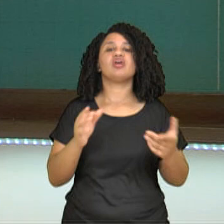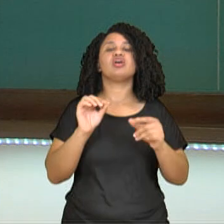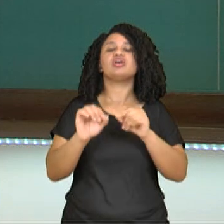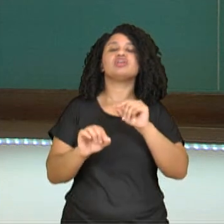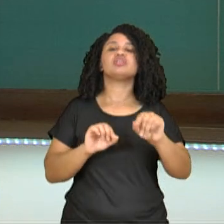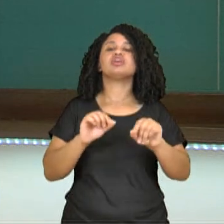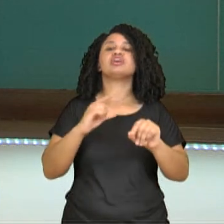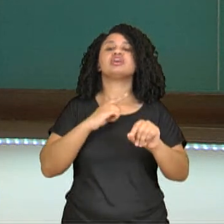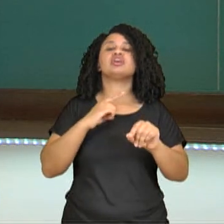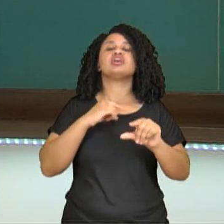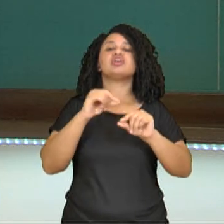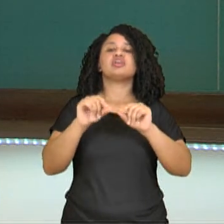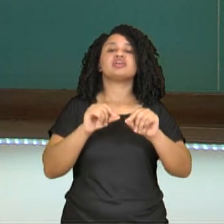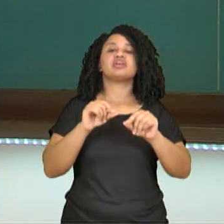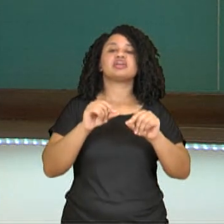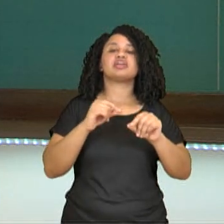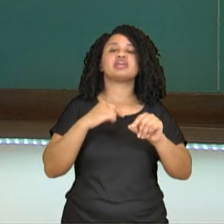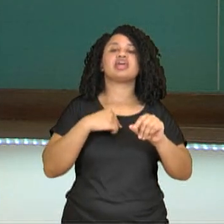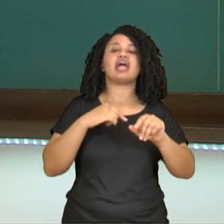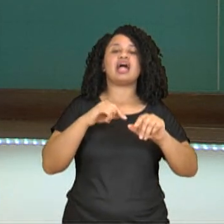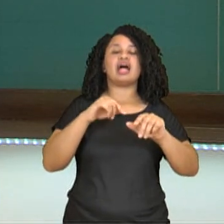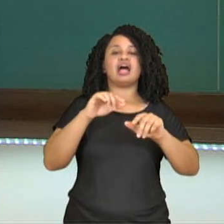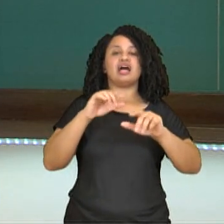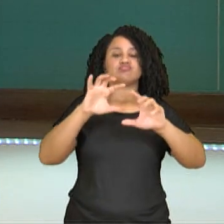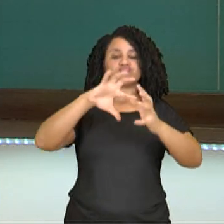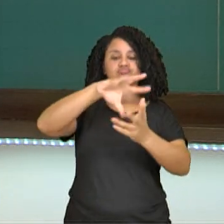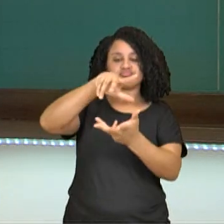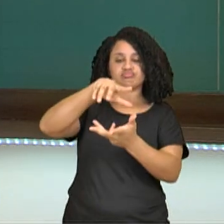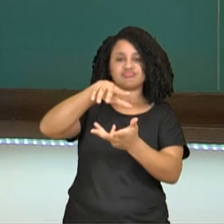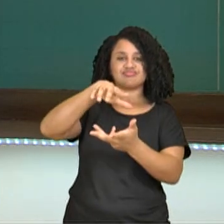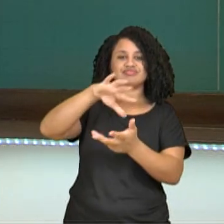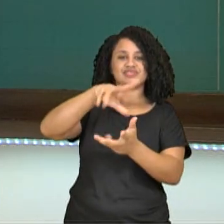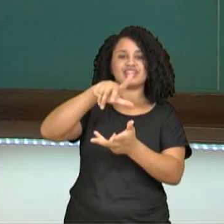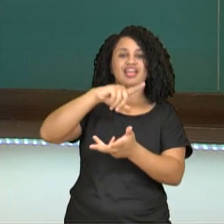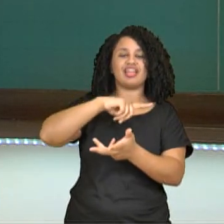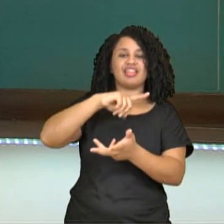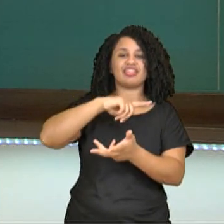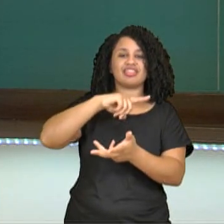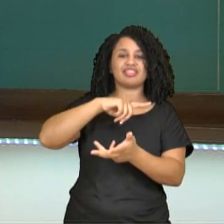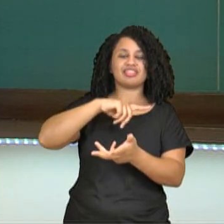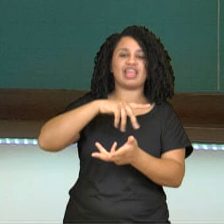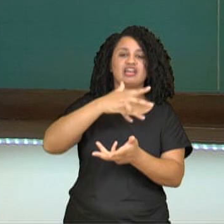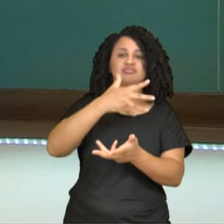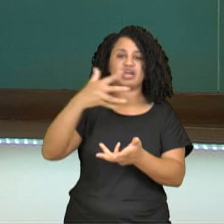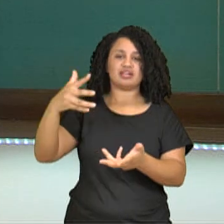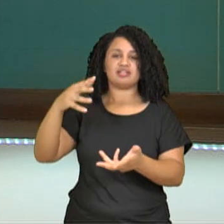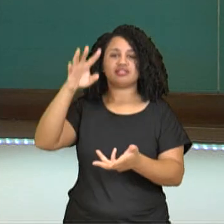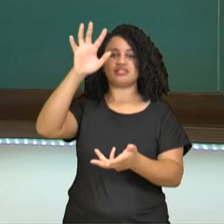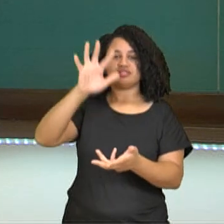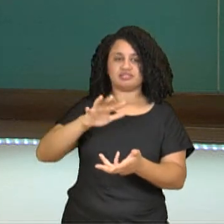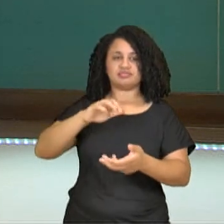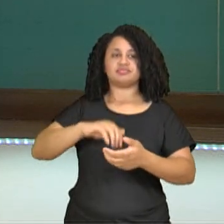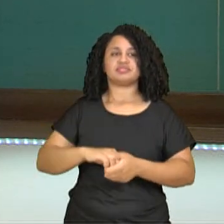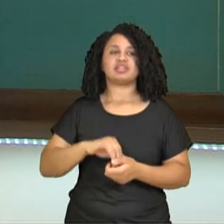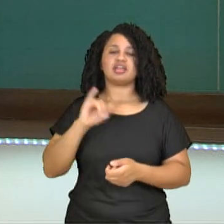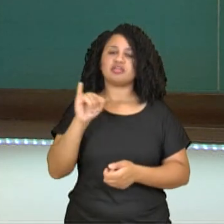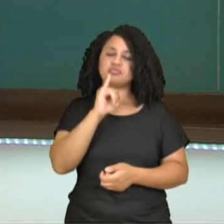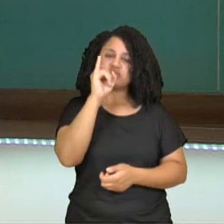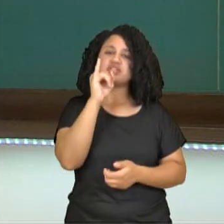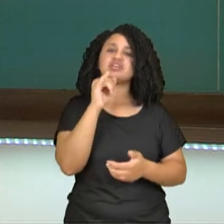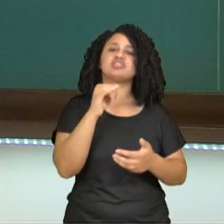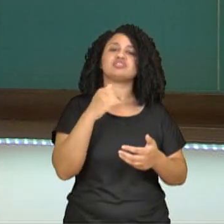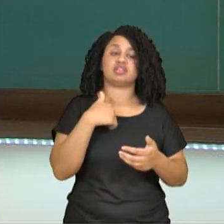dos meridianos, que são o conjunto de linhas imaginárias que dão a volta no nosso planeta, tanto no